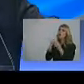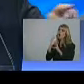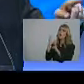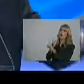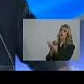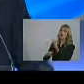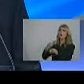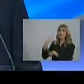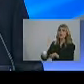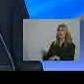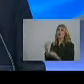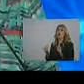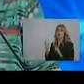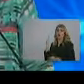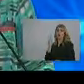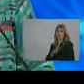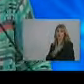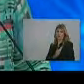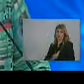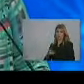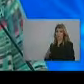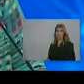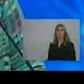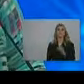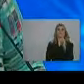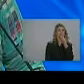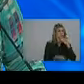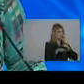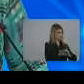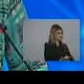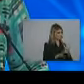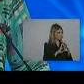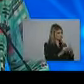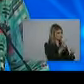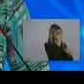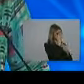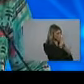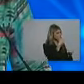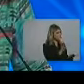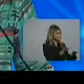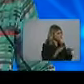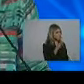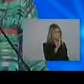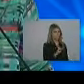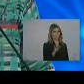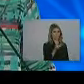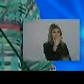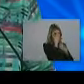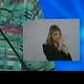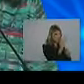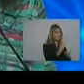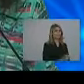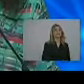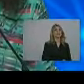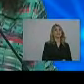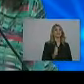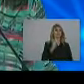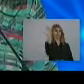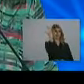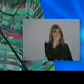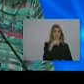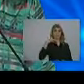e o papel do Estado nisso? Bom, em primeiro lugar, boa noite. Agradeço o convite da Bandeirantes. Registro logo de pronto,